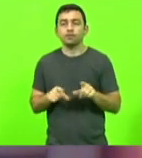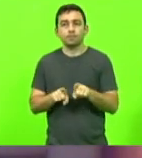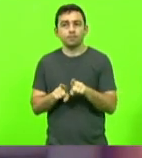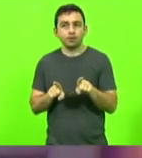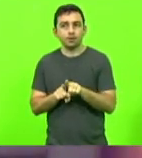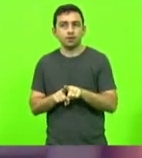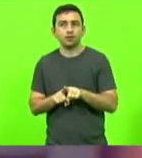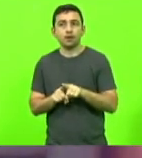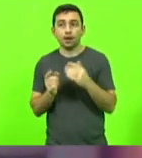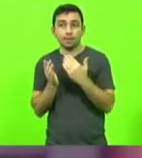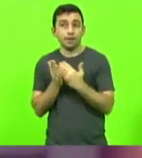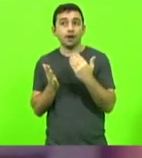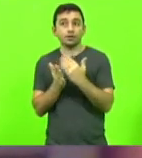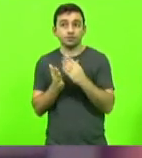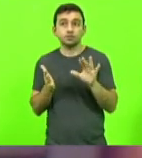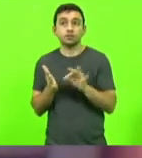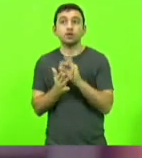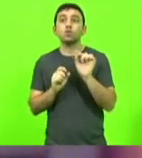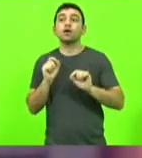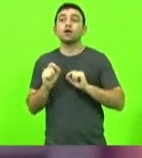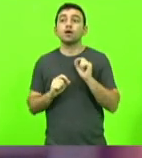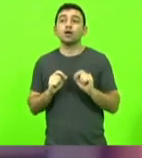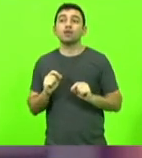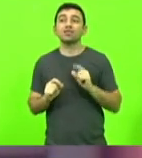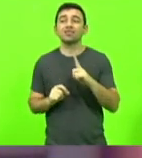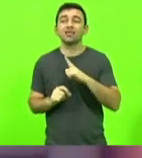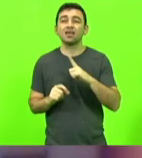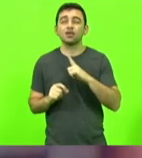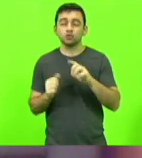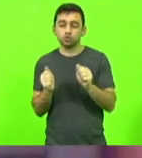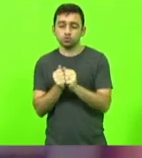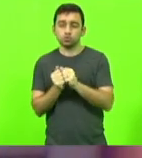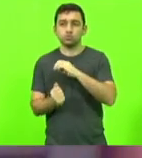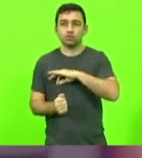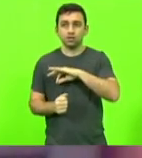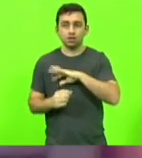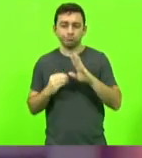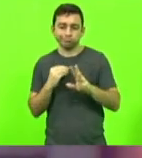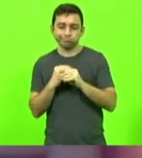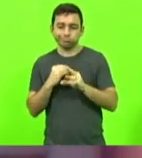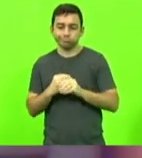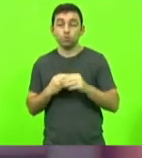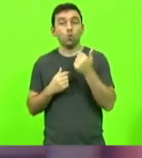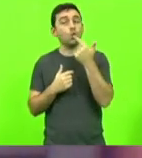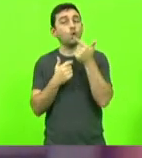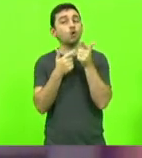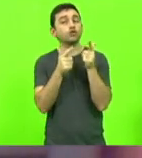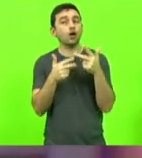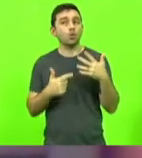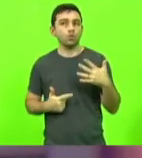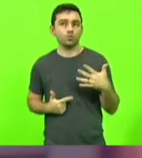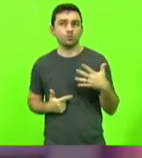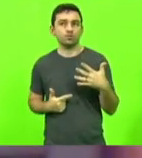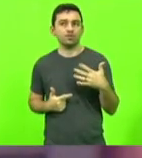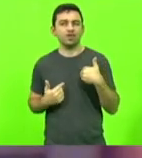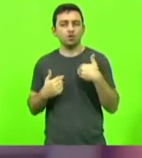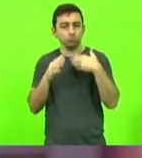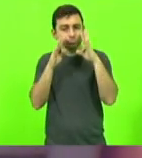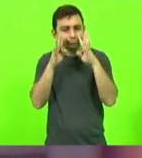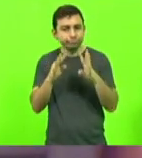que, junto com a remuneração, precisam vir outras coisas, né? Ouvi muito nessas